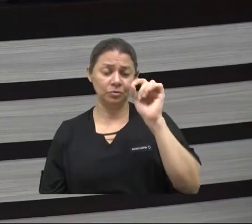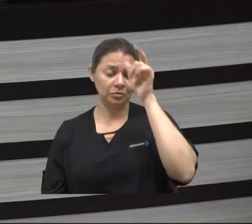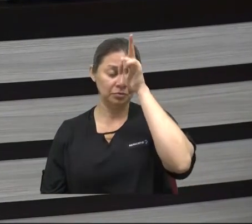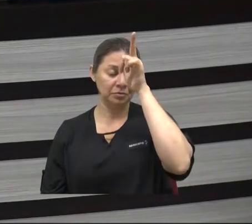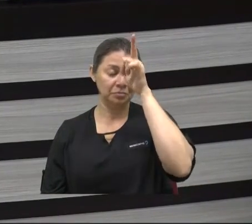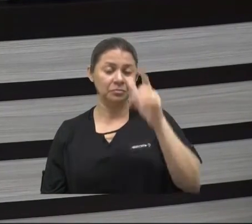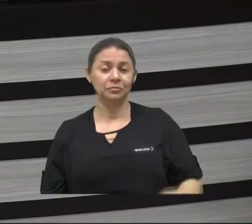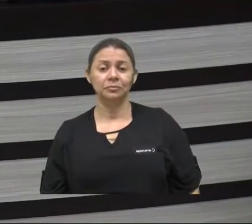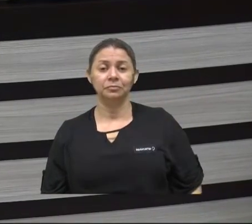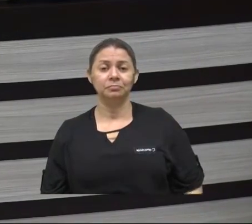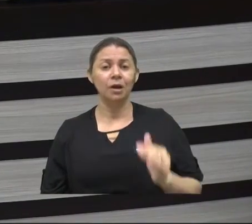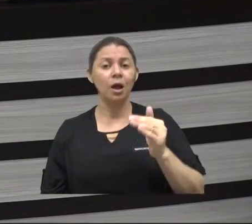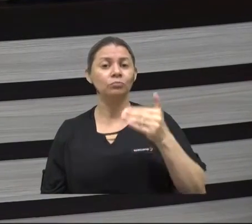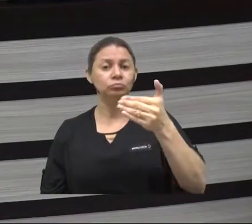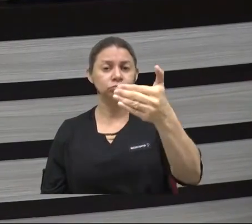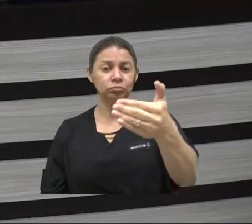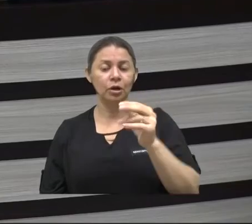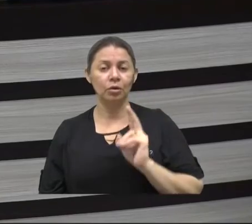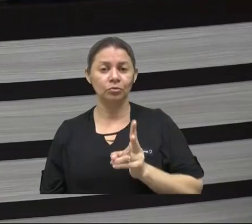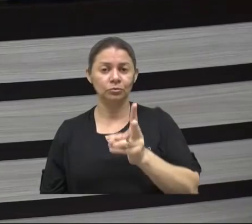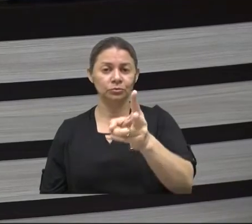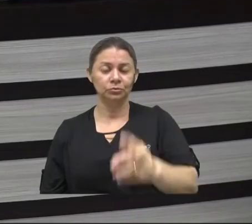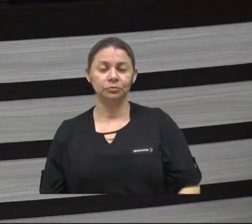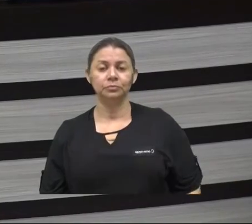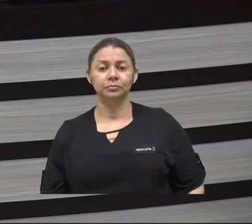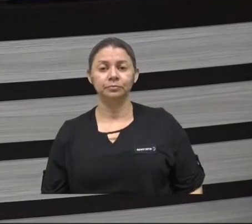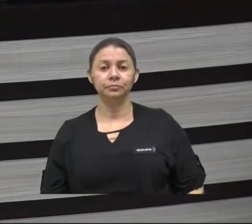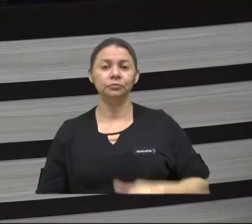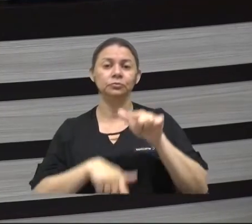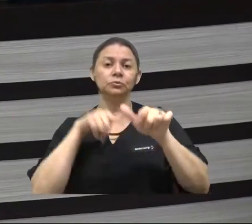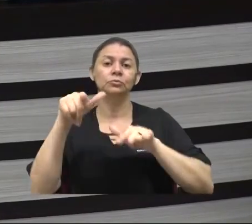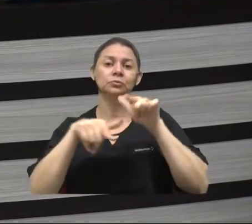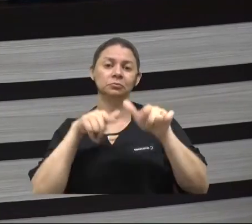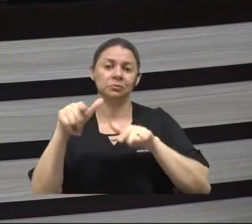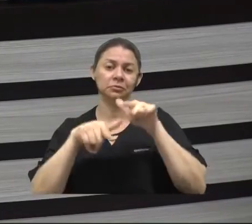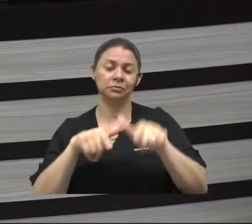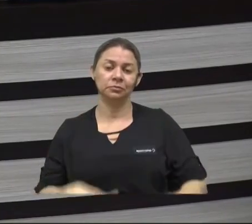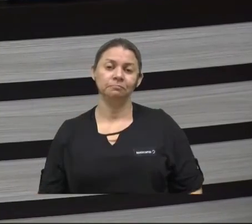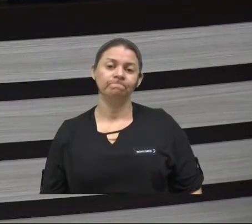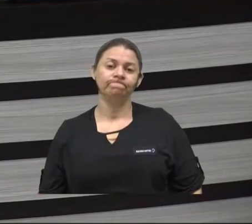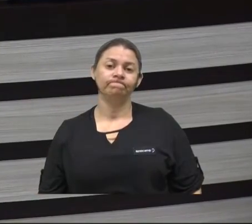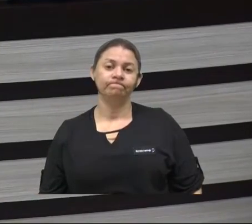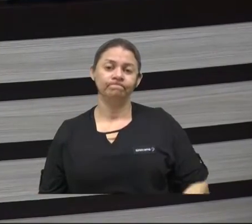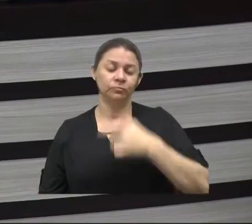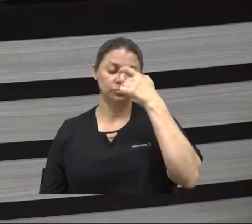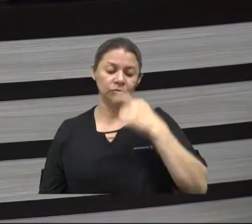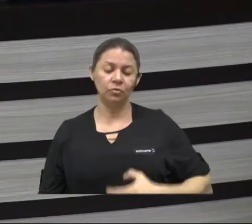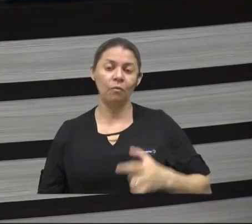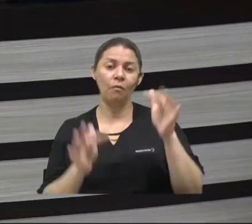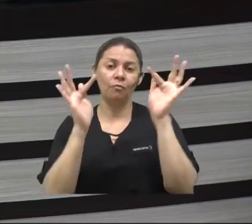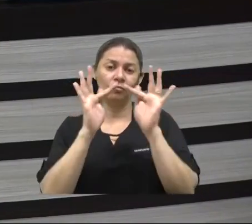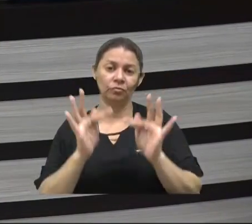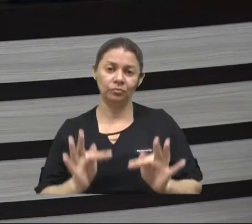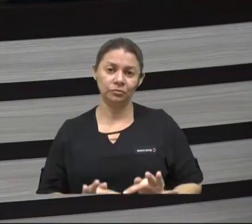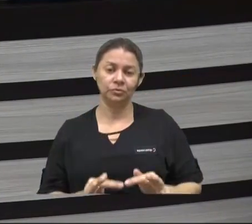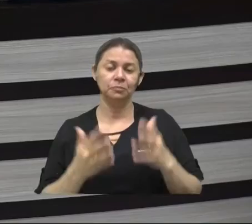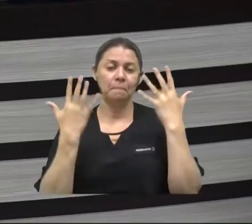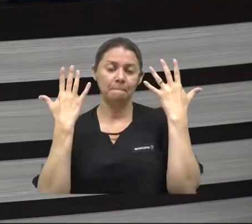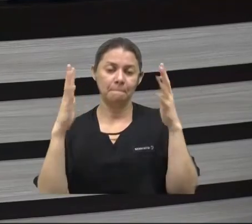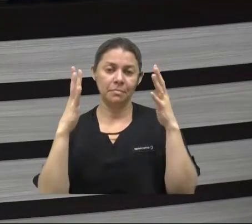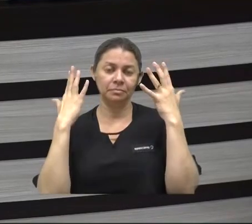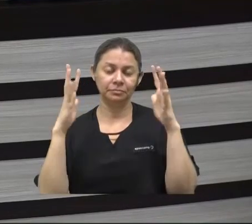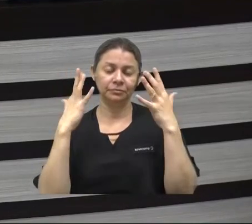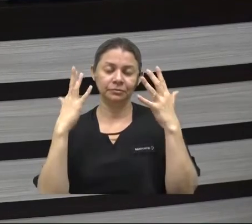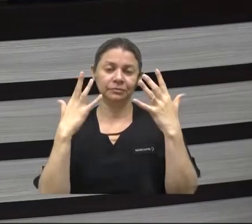dois últimos anos. A gente trabalhou, a gente fica feliz, mas a gente tem que parabenizar, ele